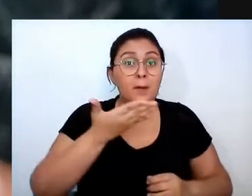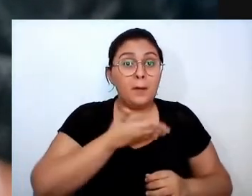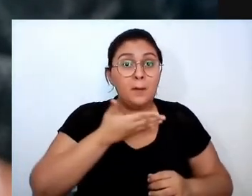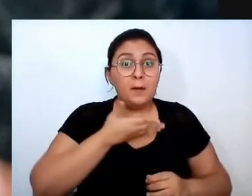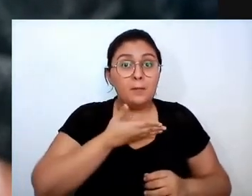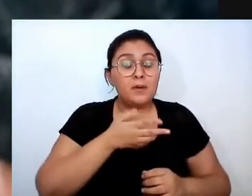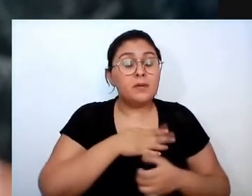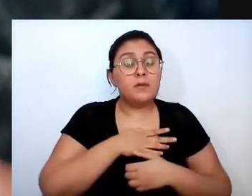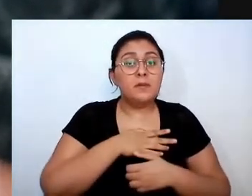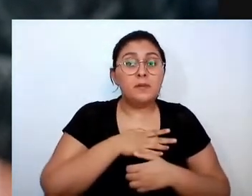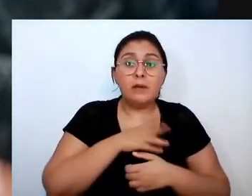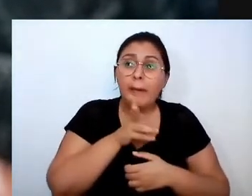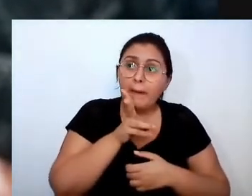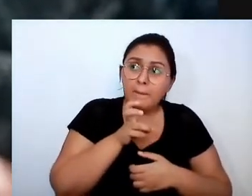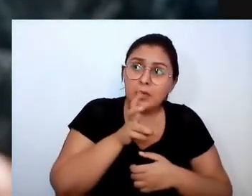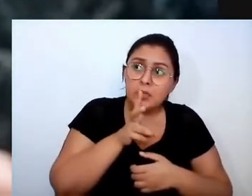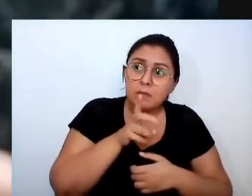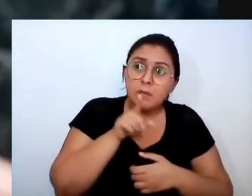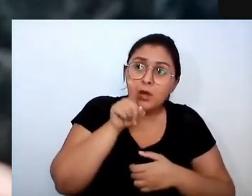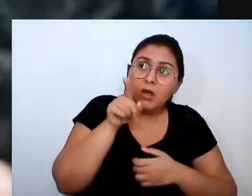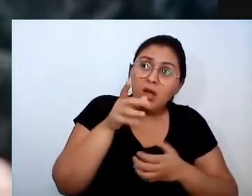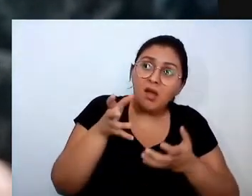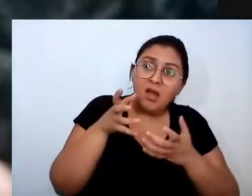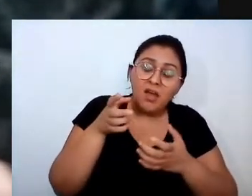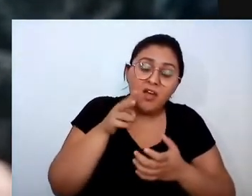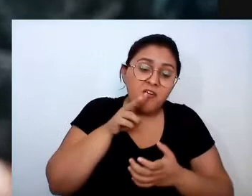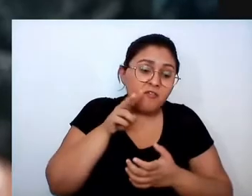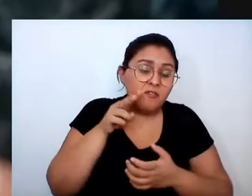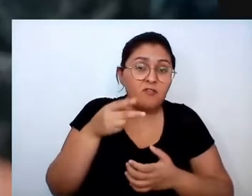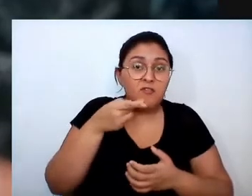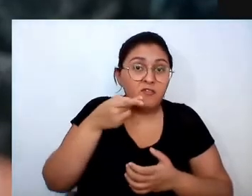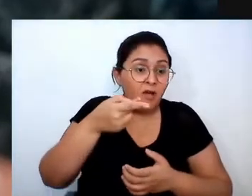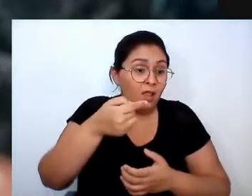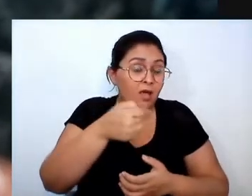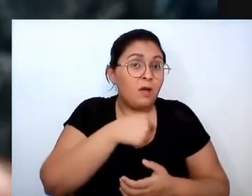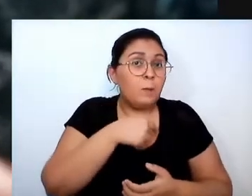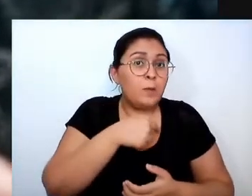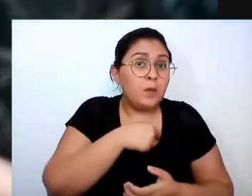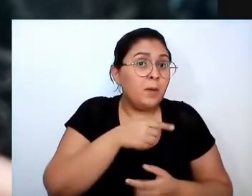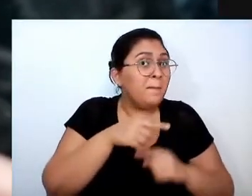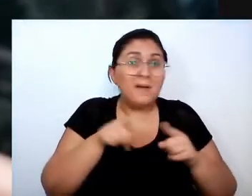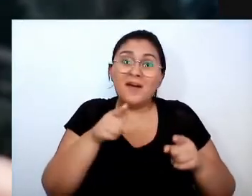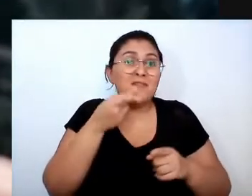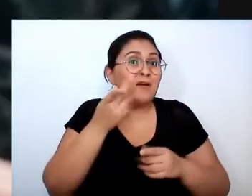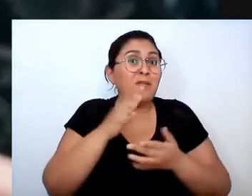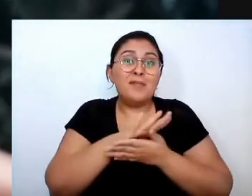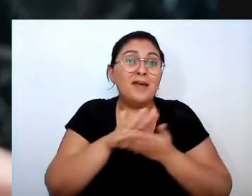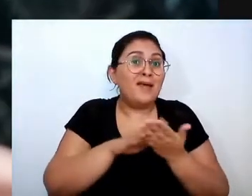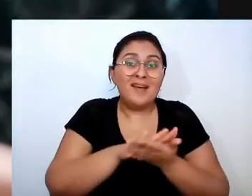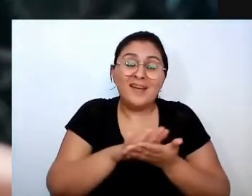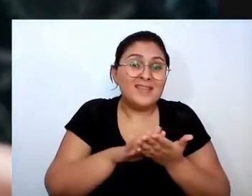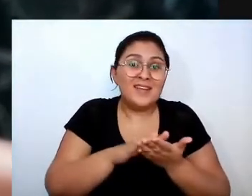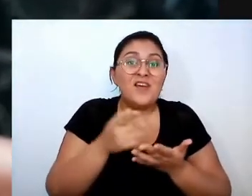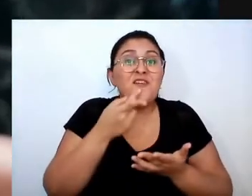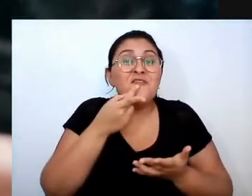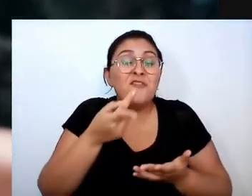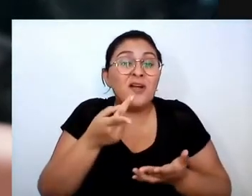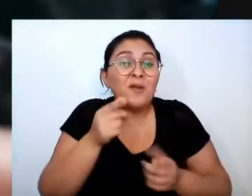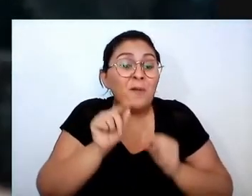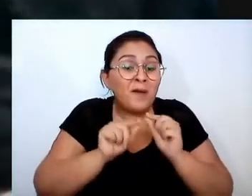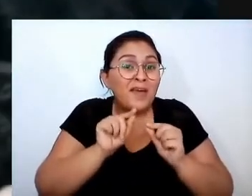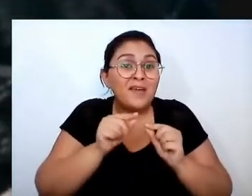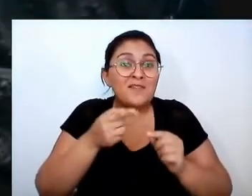queria falar alguma coisa. Aí ela sim. sinalizou que queria descer para a pessoa. E não falou Simplesmente com ela não você. conseguiu falar